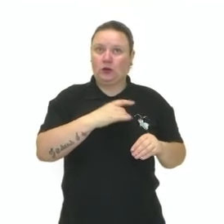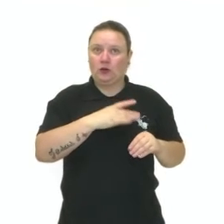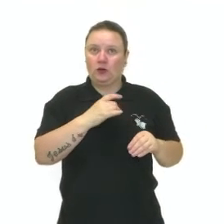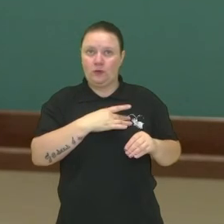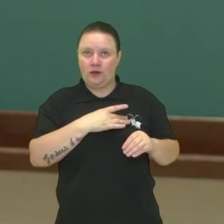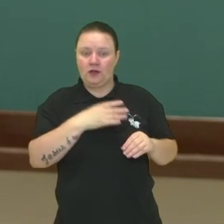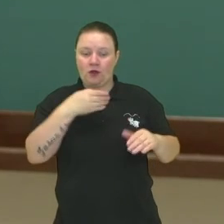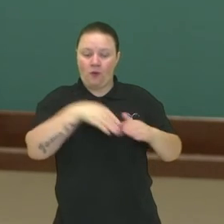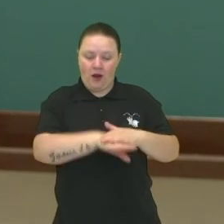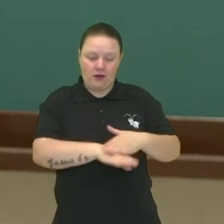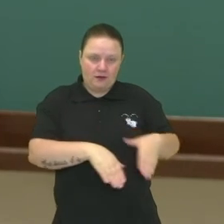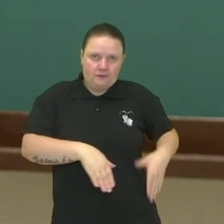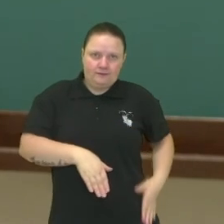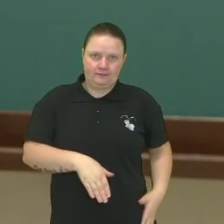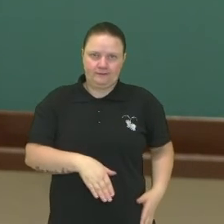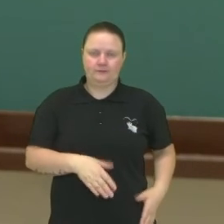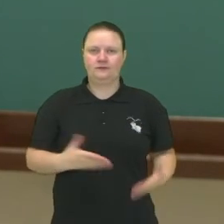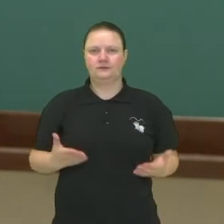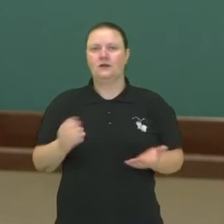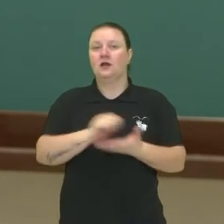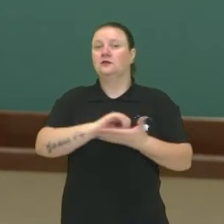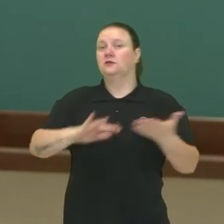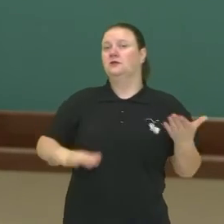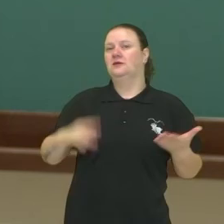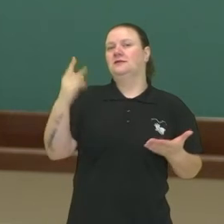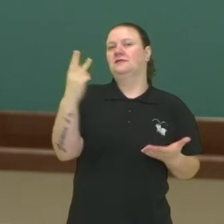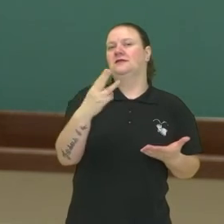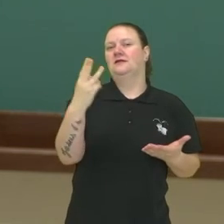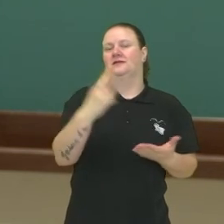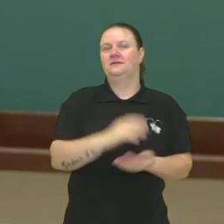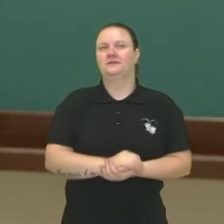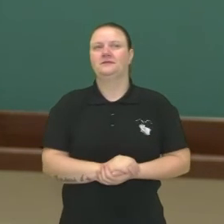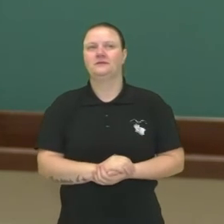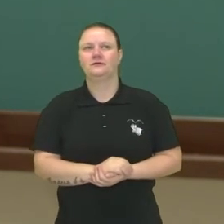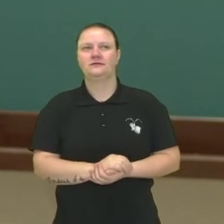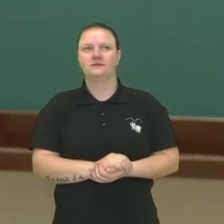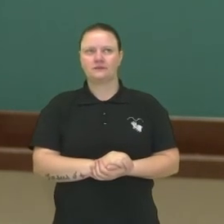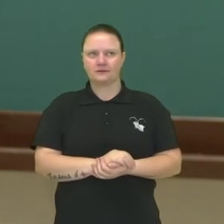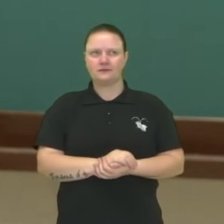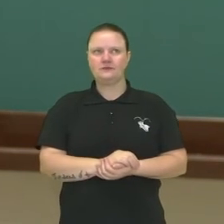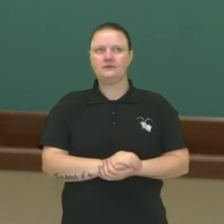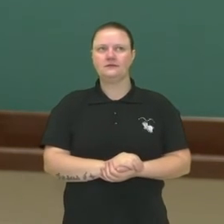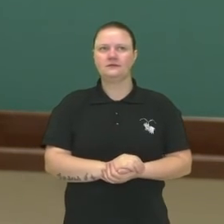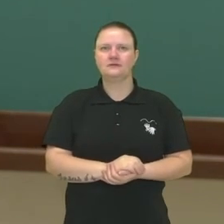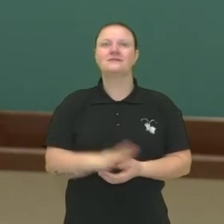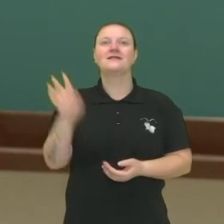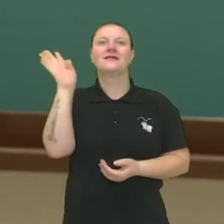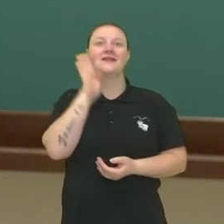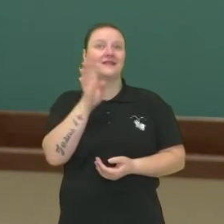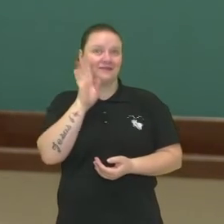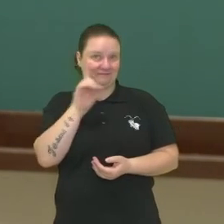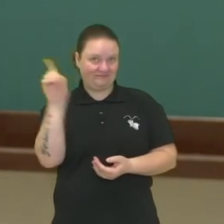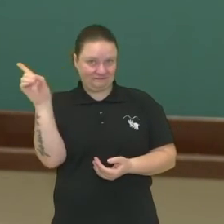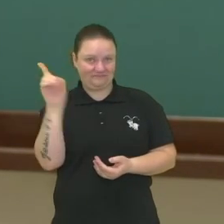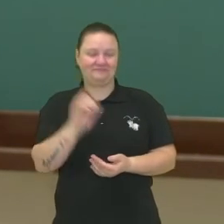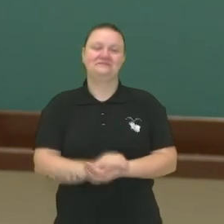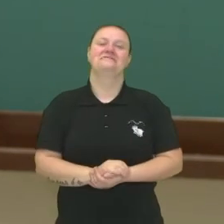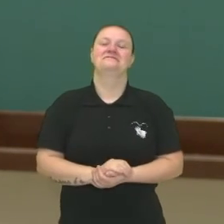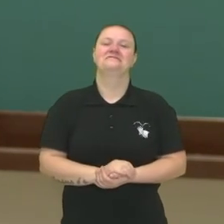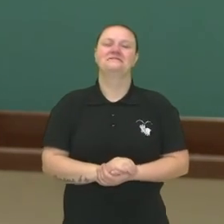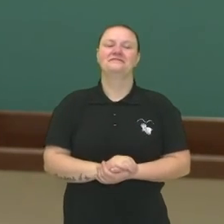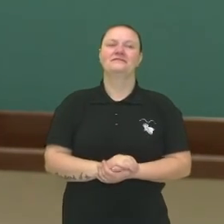guardá-la. Chegamos à atividade 3, mão na massa. Olha que bacana essa atividade.